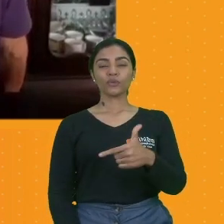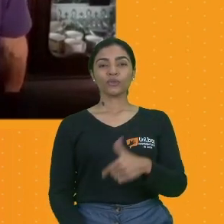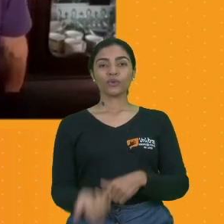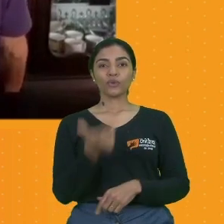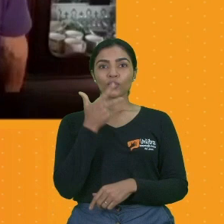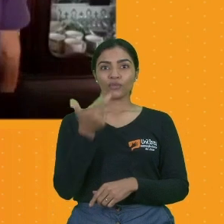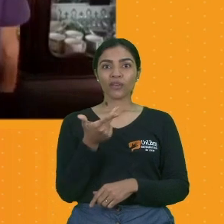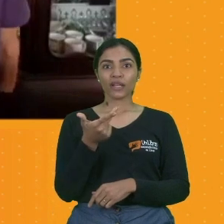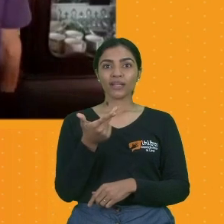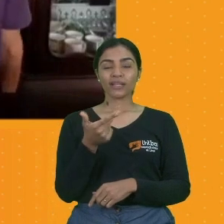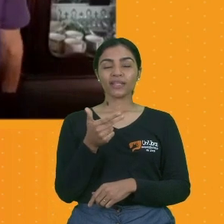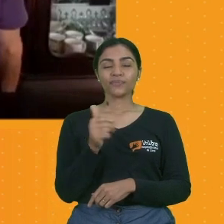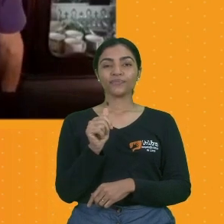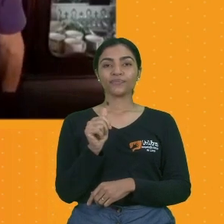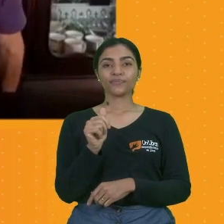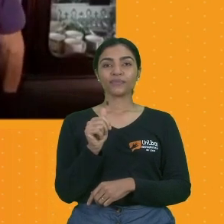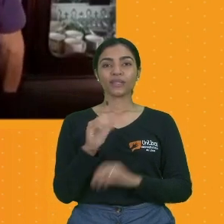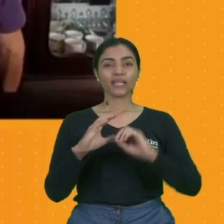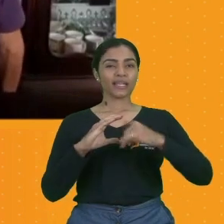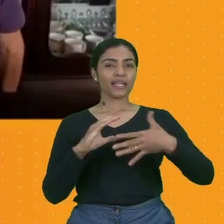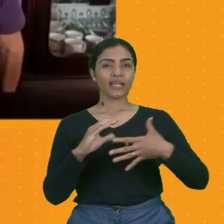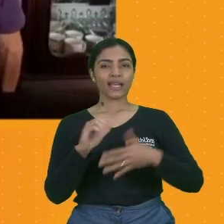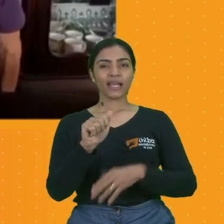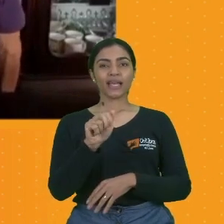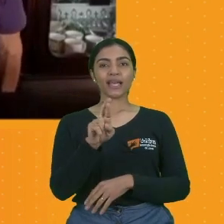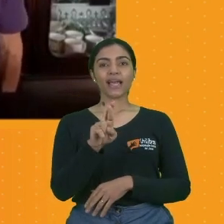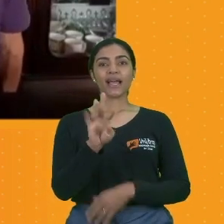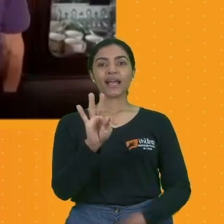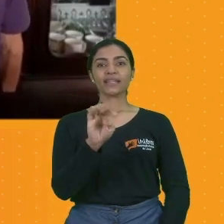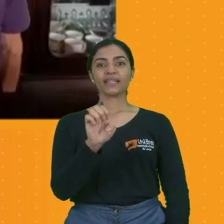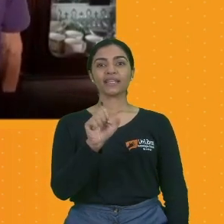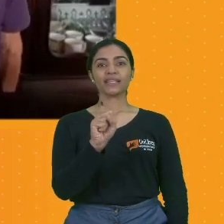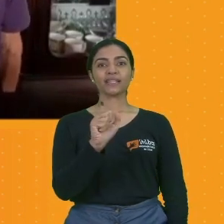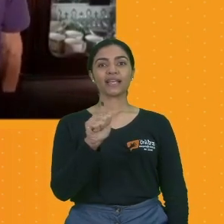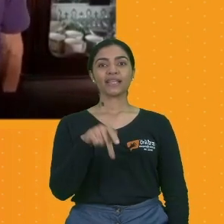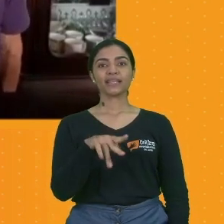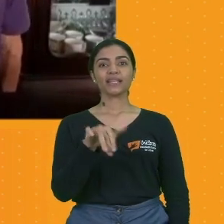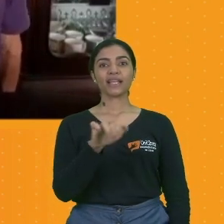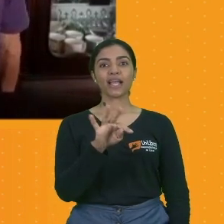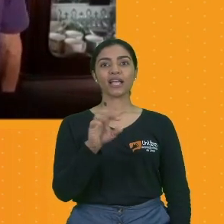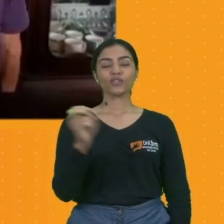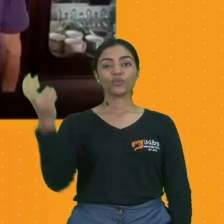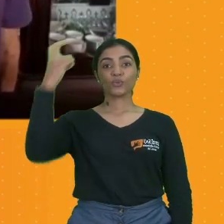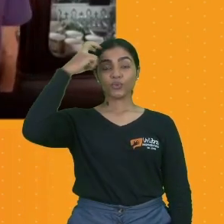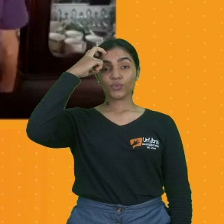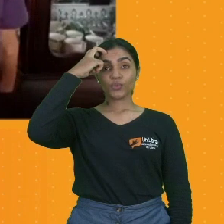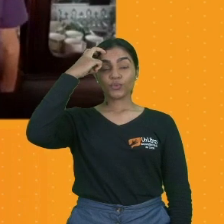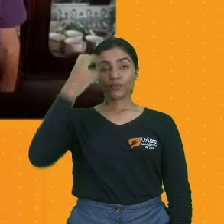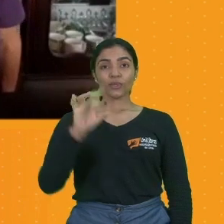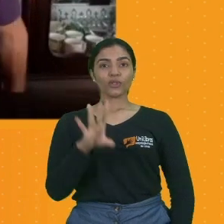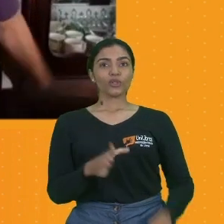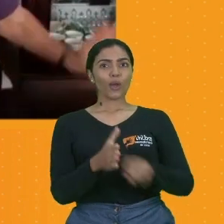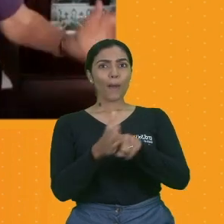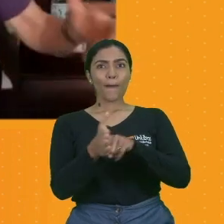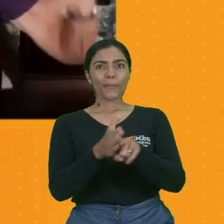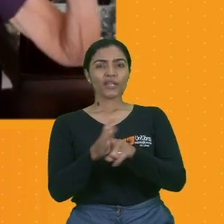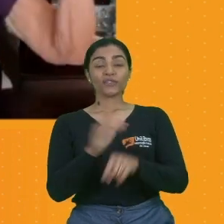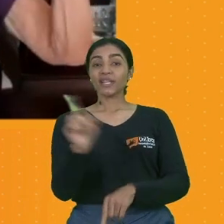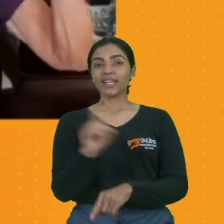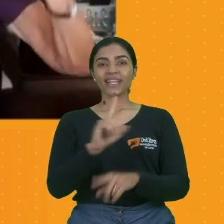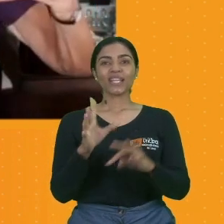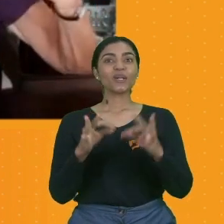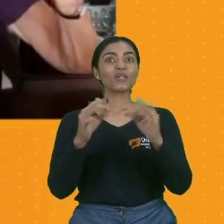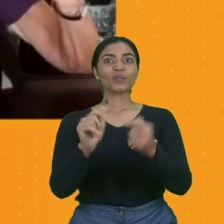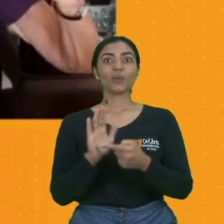Oi tudo bem não é mas é sobretudo um pouco